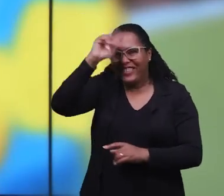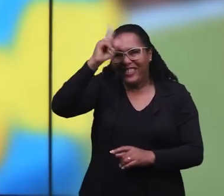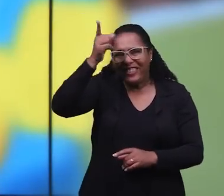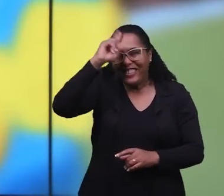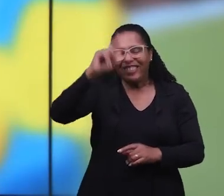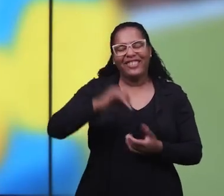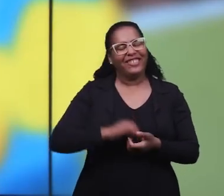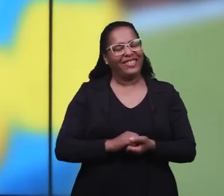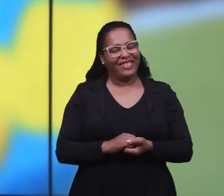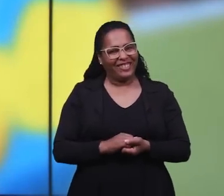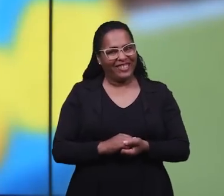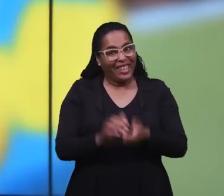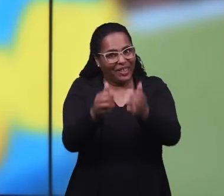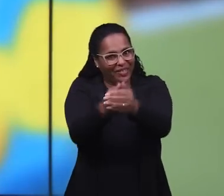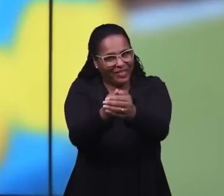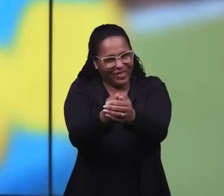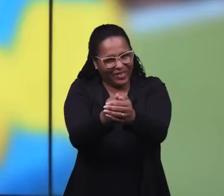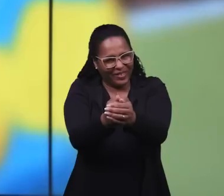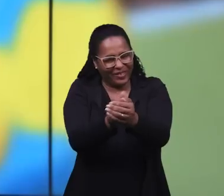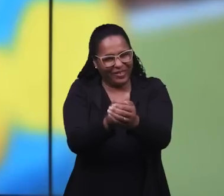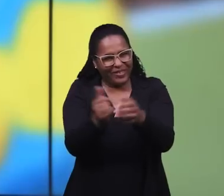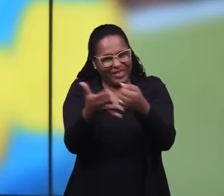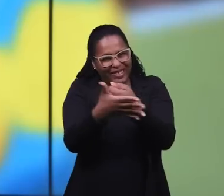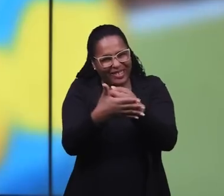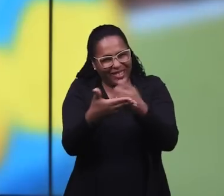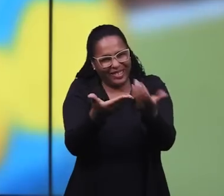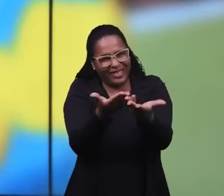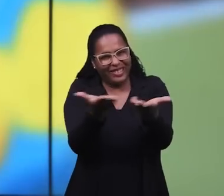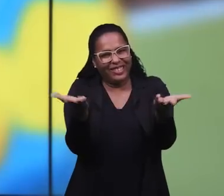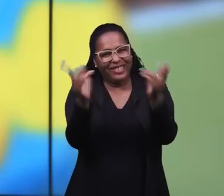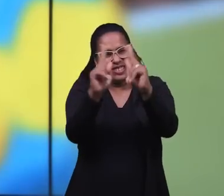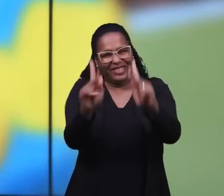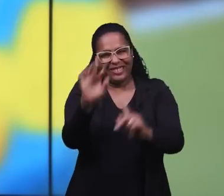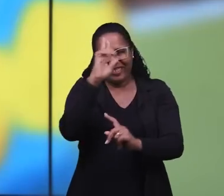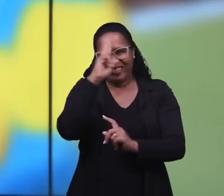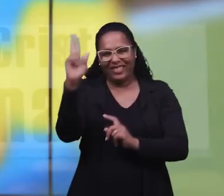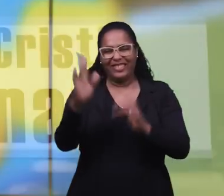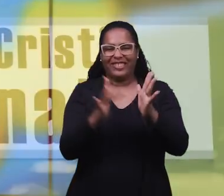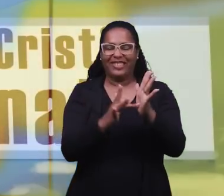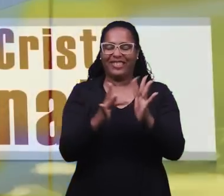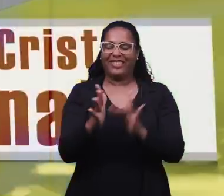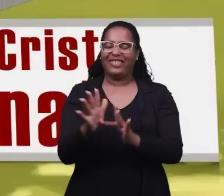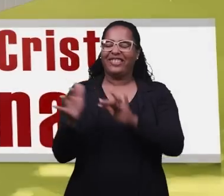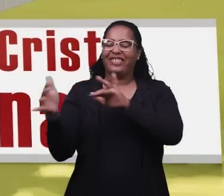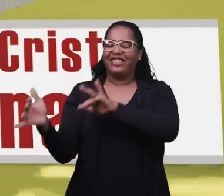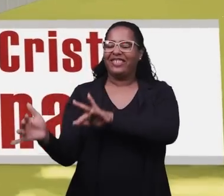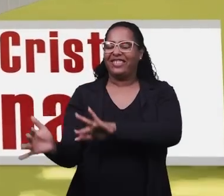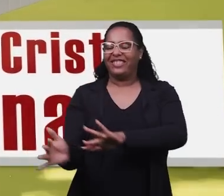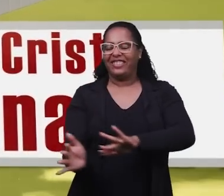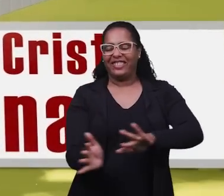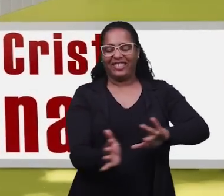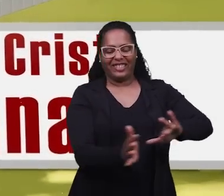os dias. Amém, queridos? A paz do Senhor Jesus.